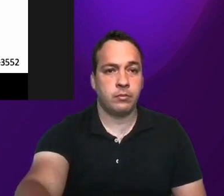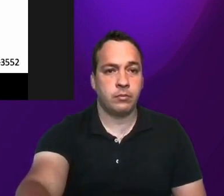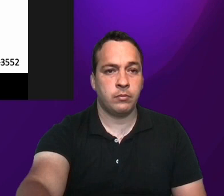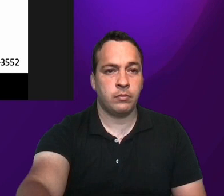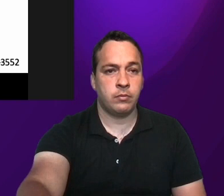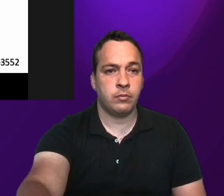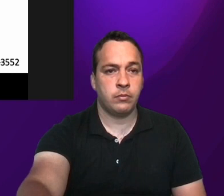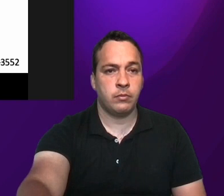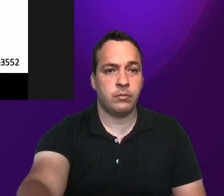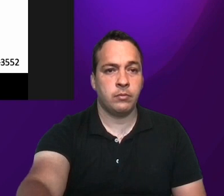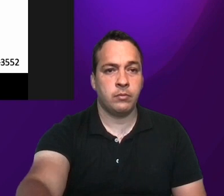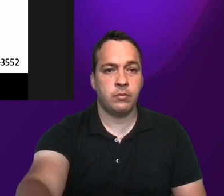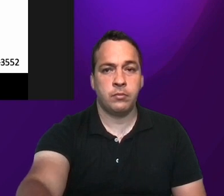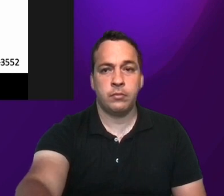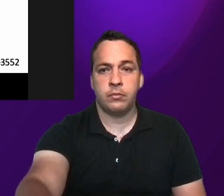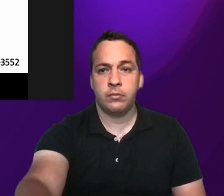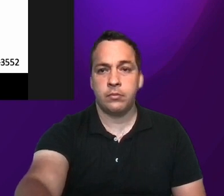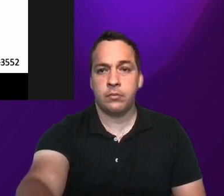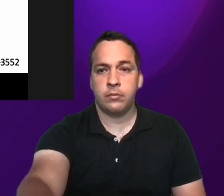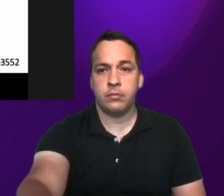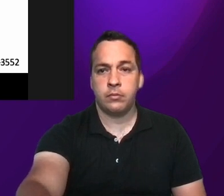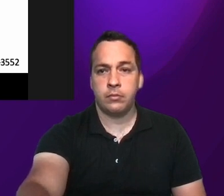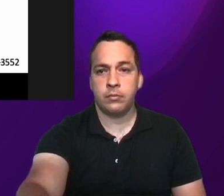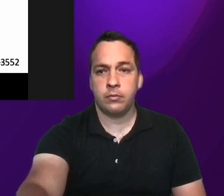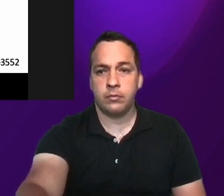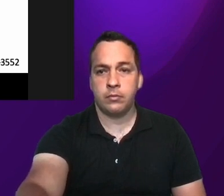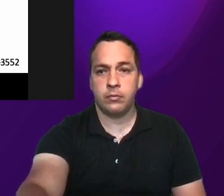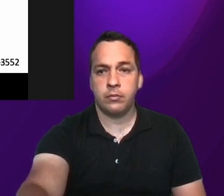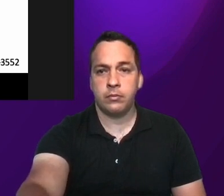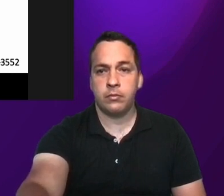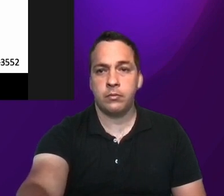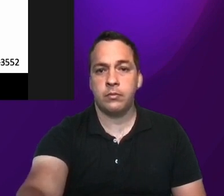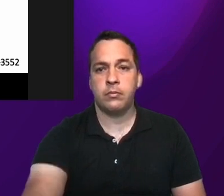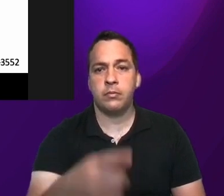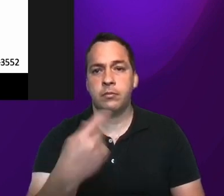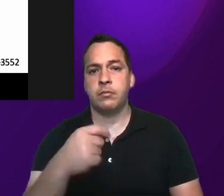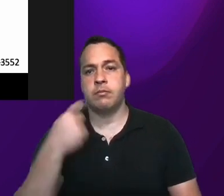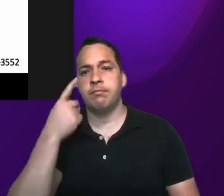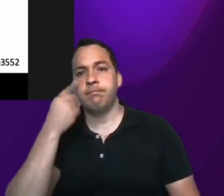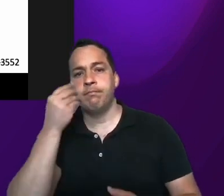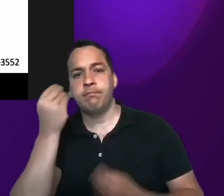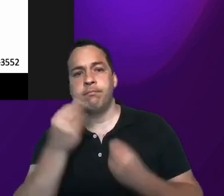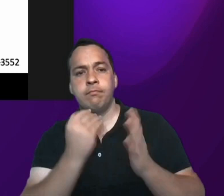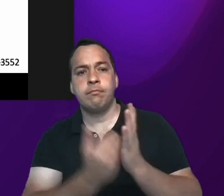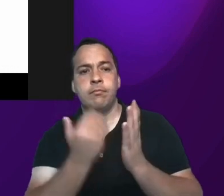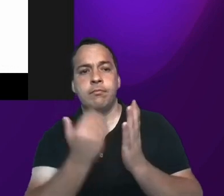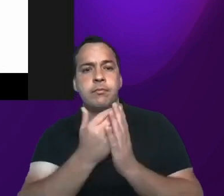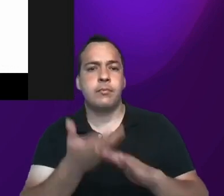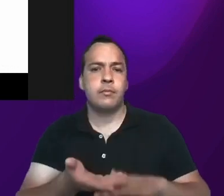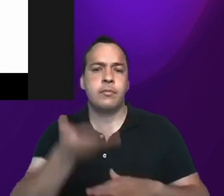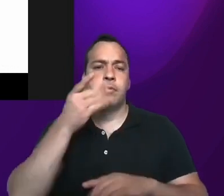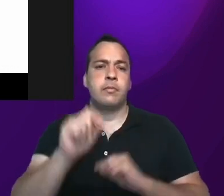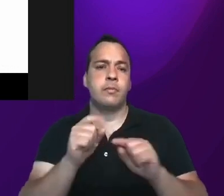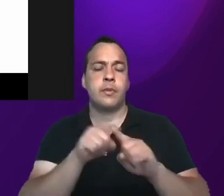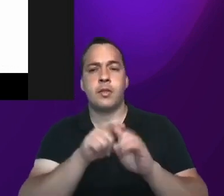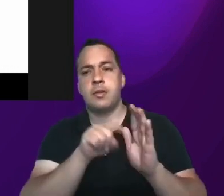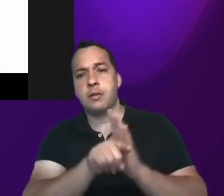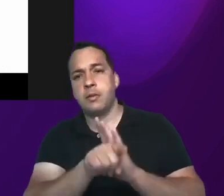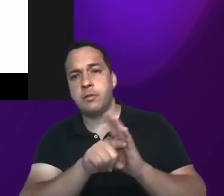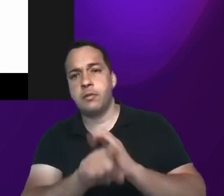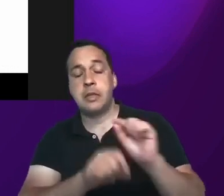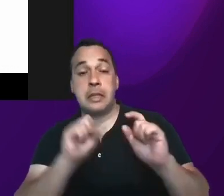necessidade de aumentada, a gente deve tentar, pelo menos, aumentar o tempo de diálise, quando